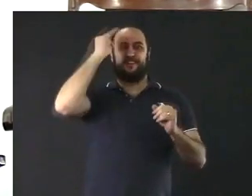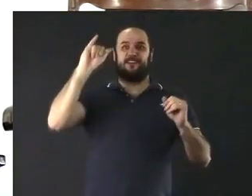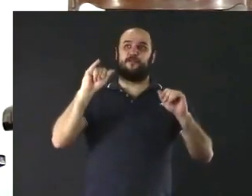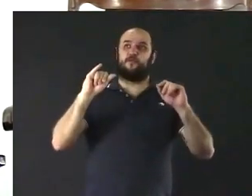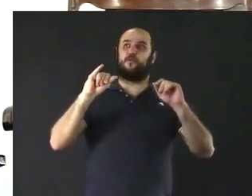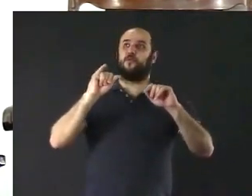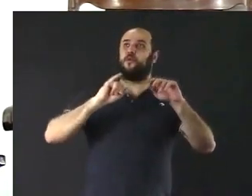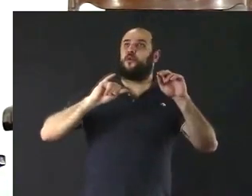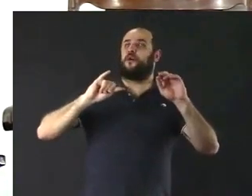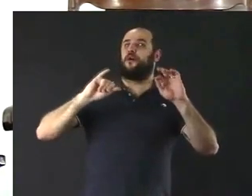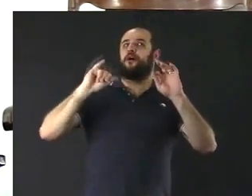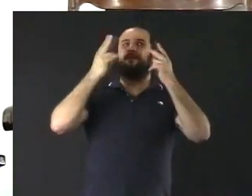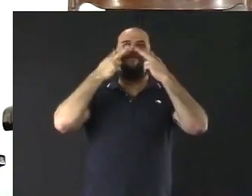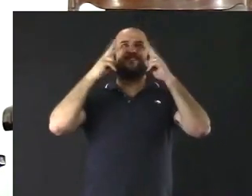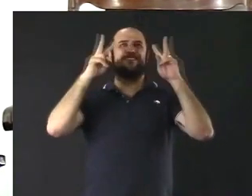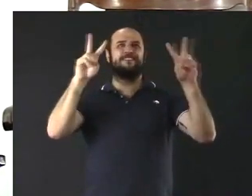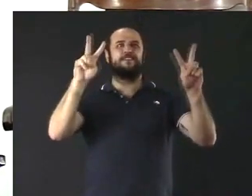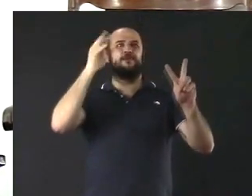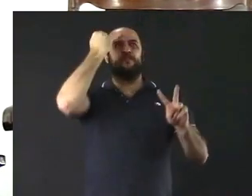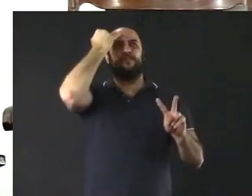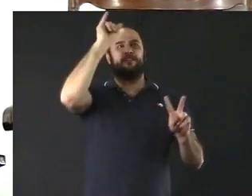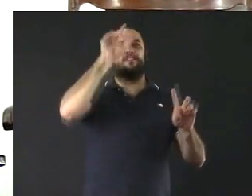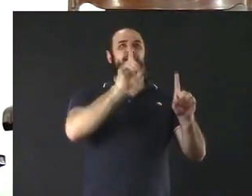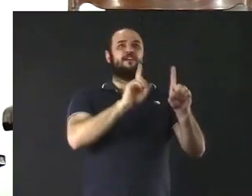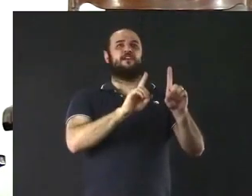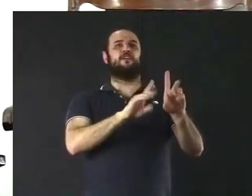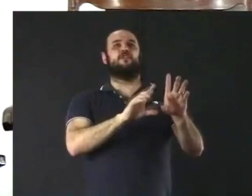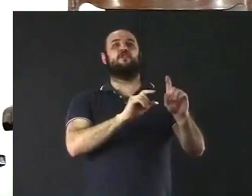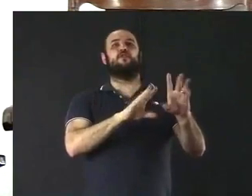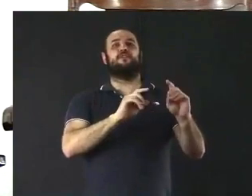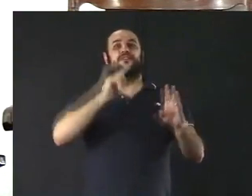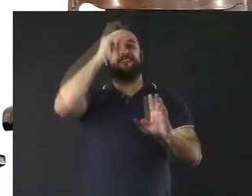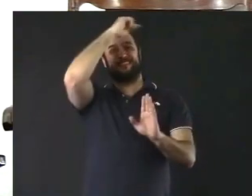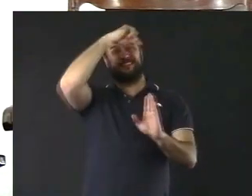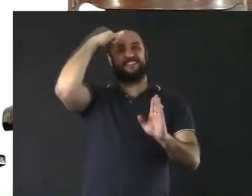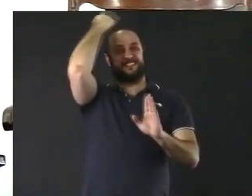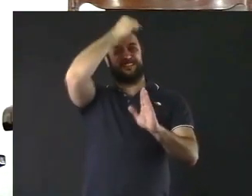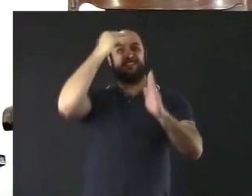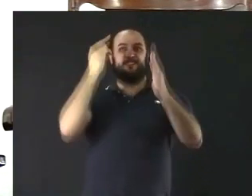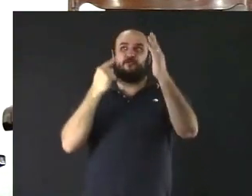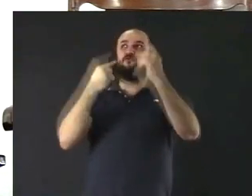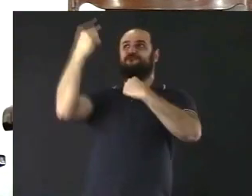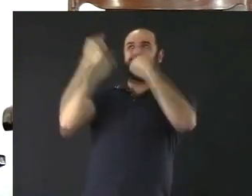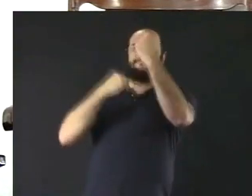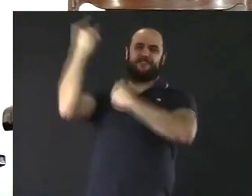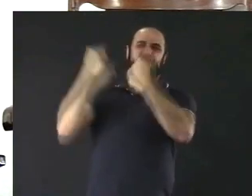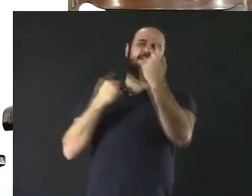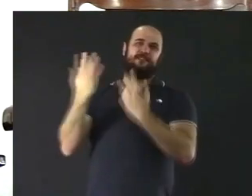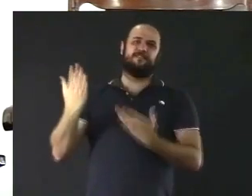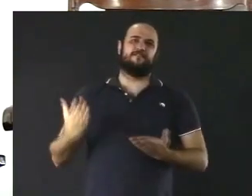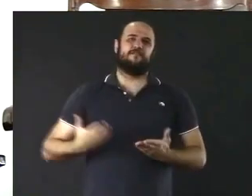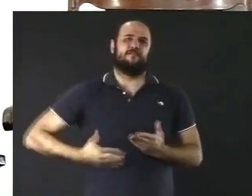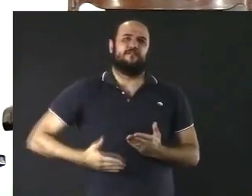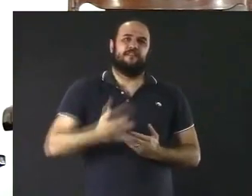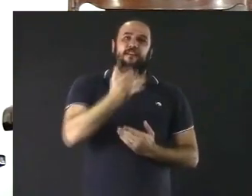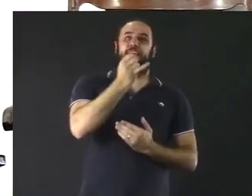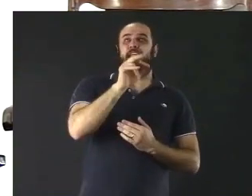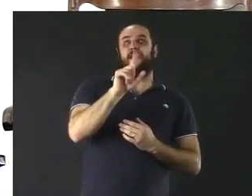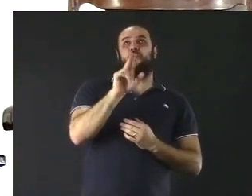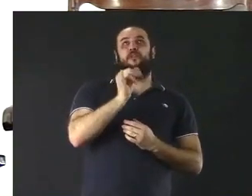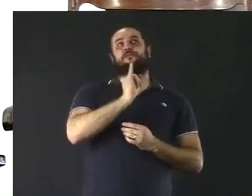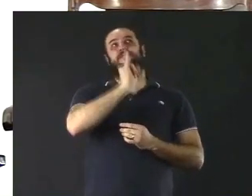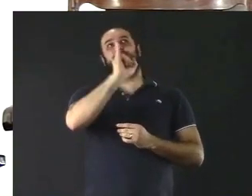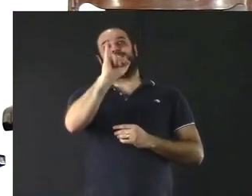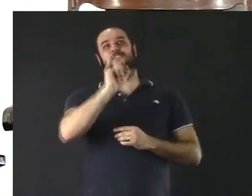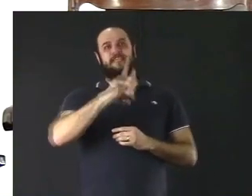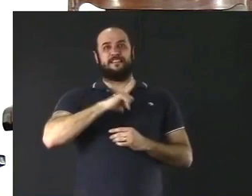ensinar ao conceito da doutrina da mediação dos santos. Ou seja, você tem uma arquibancada, uma